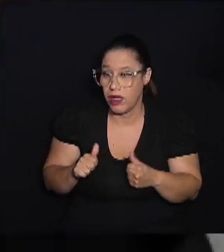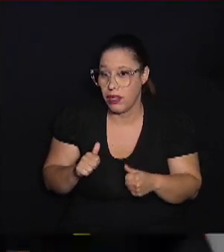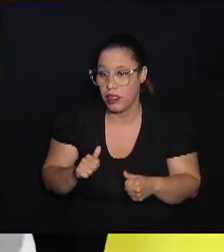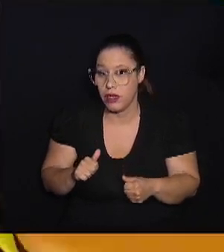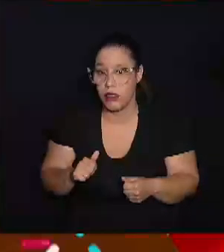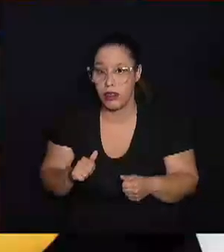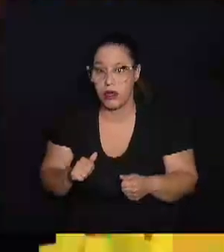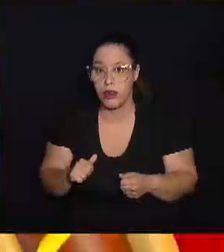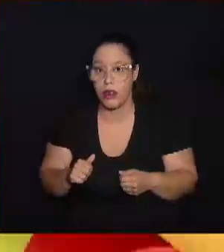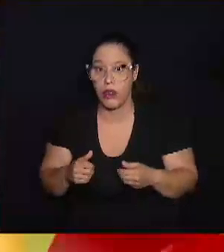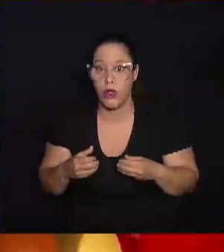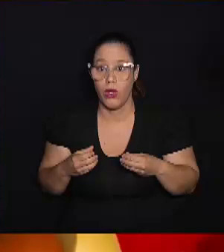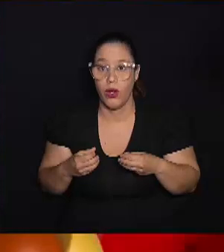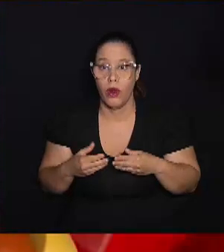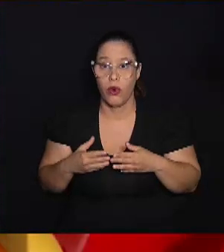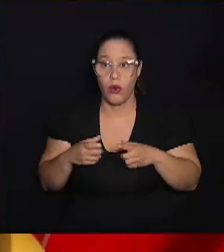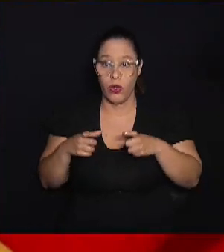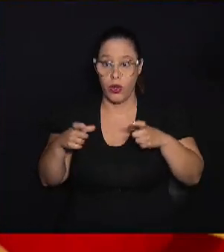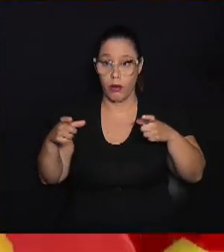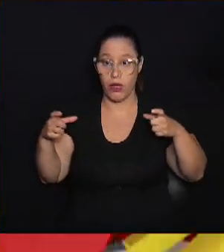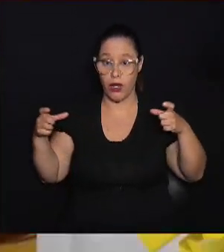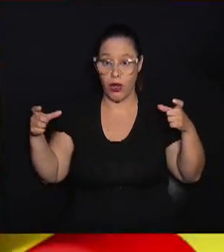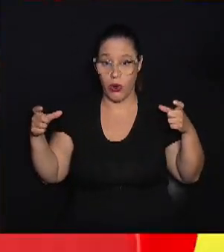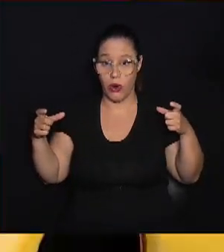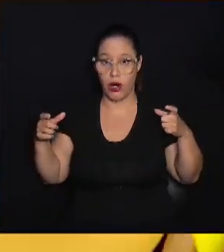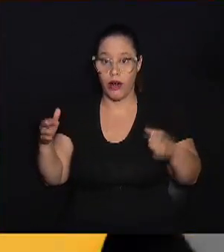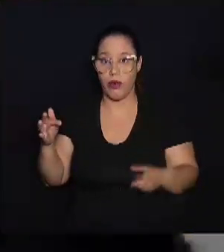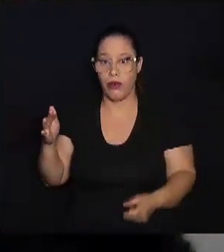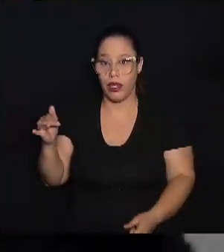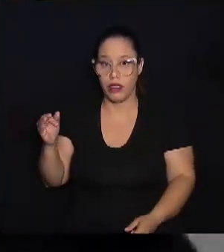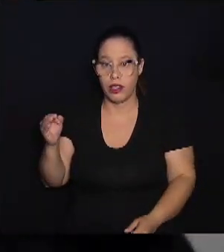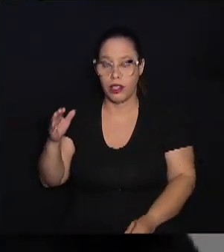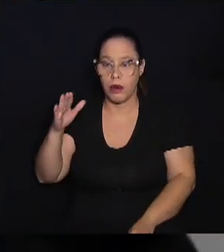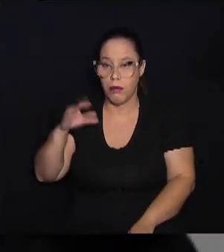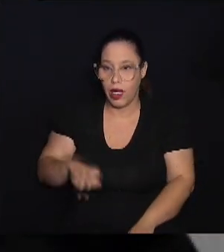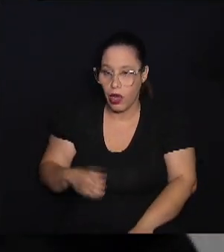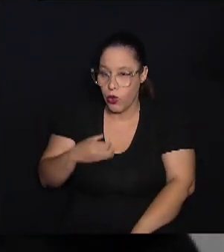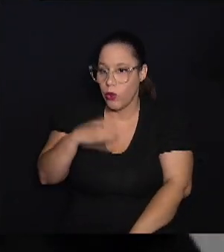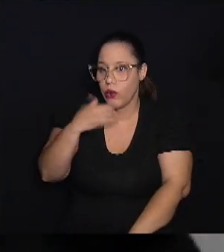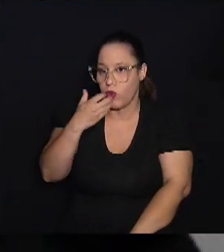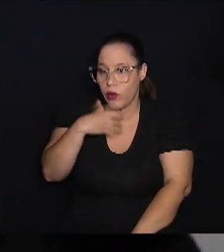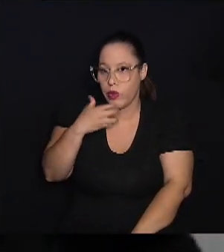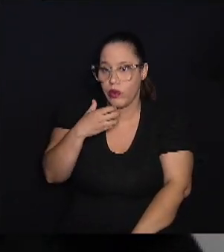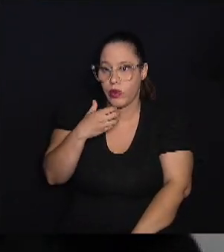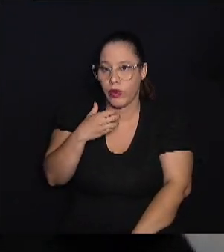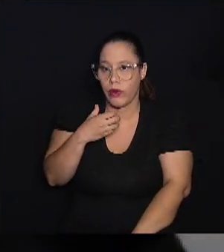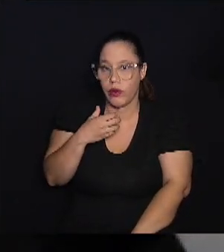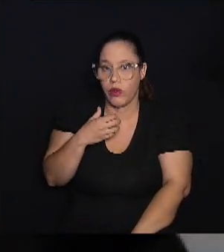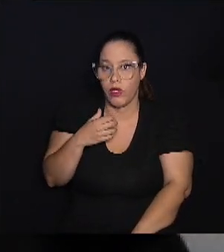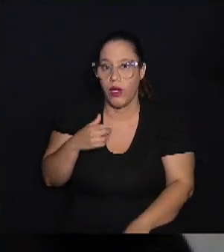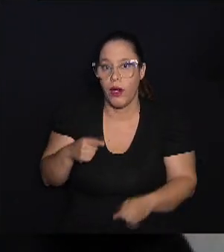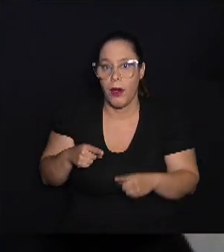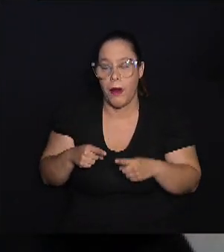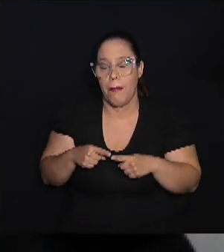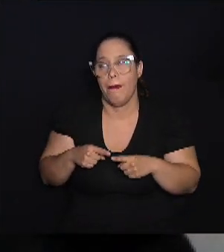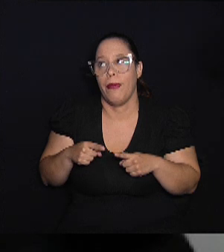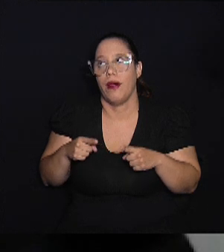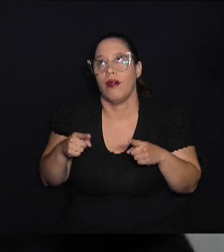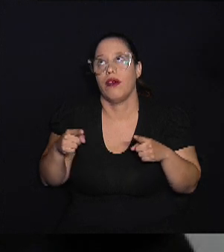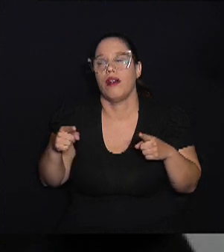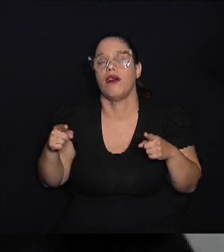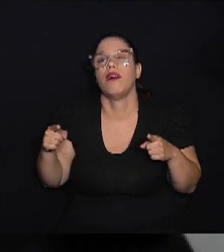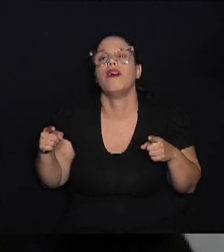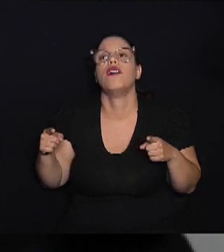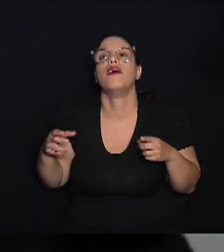O quanto maior fast food, menos fruta as pessoas consumiam, maior era o tempo de conseguir